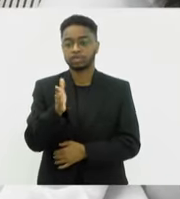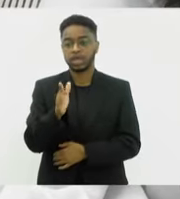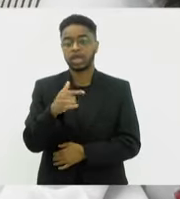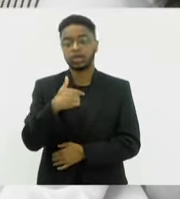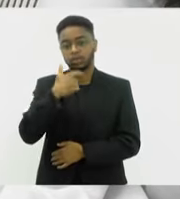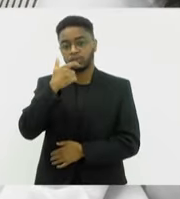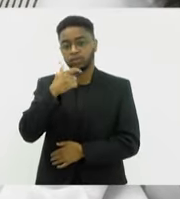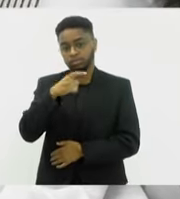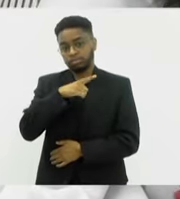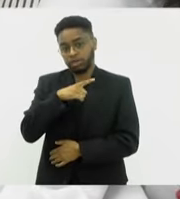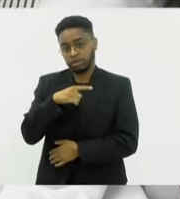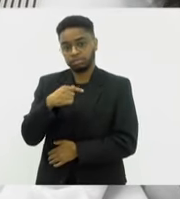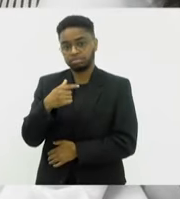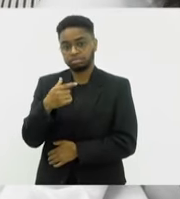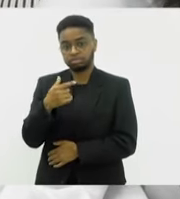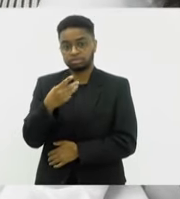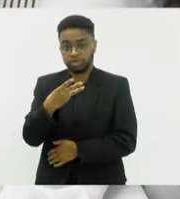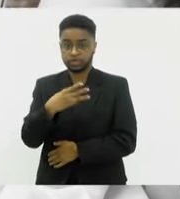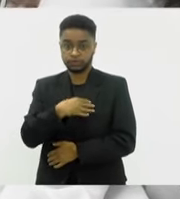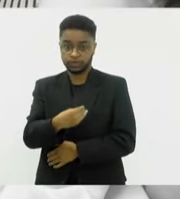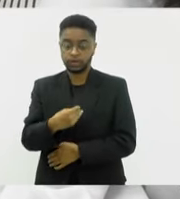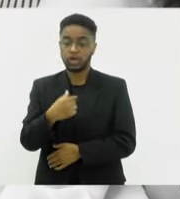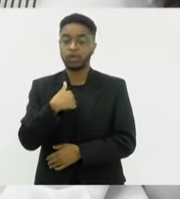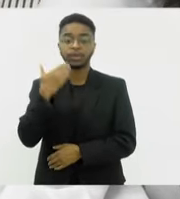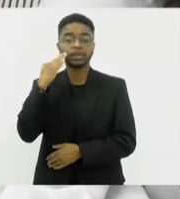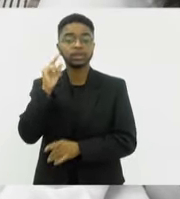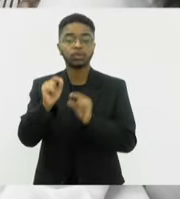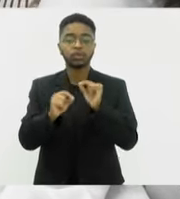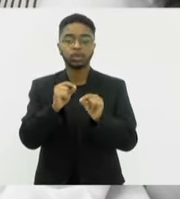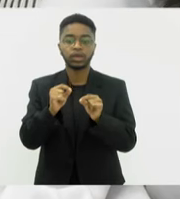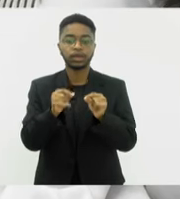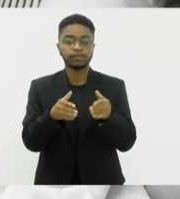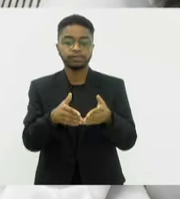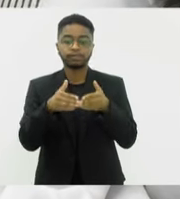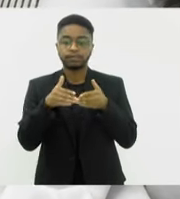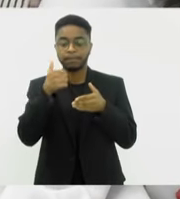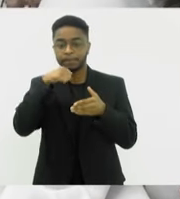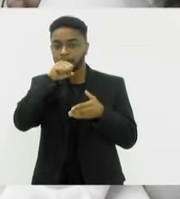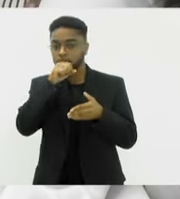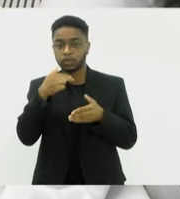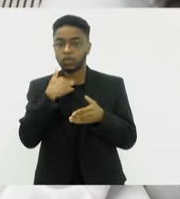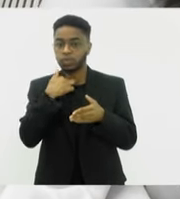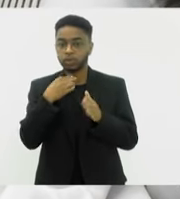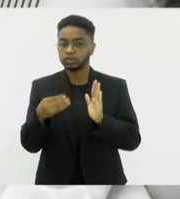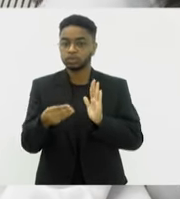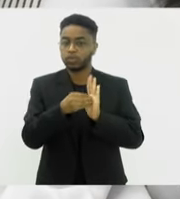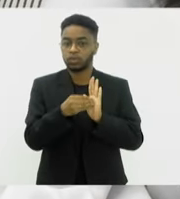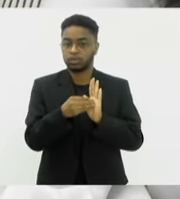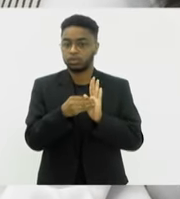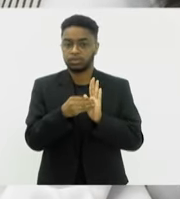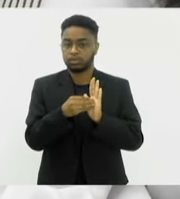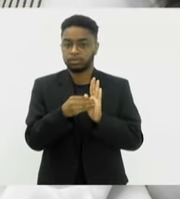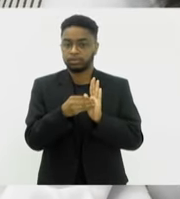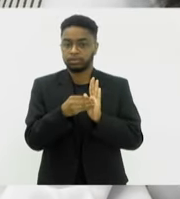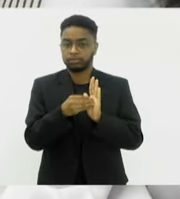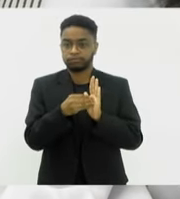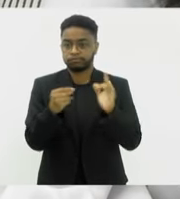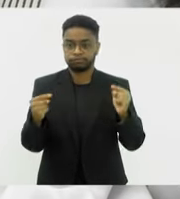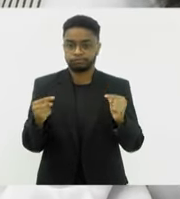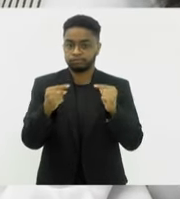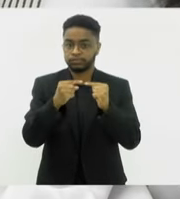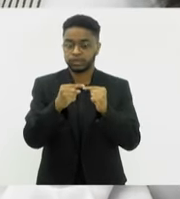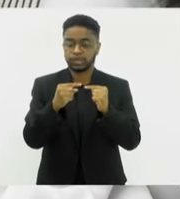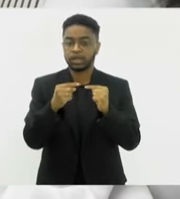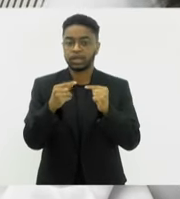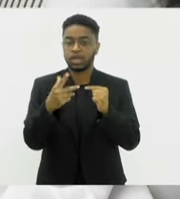que sou, entendo que licença maternidade não pode ser considerado, como foi considerado, dando a